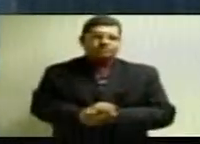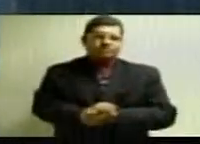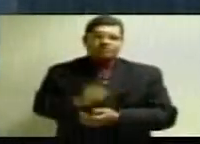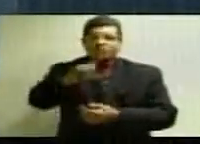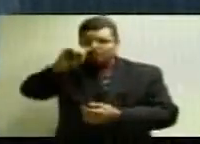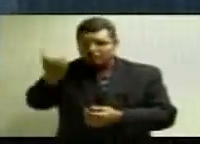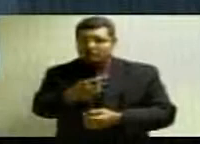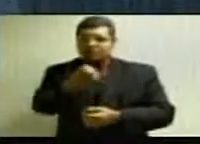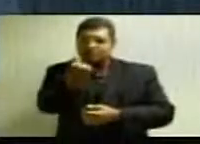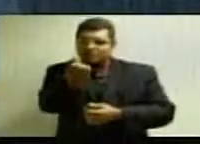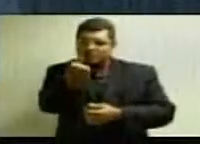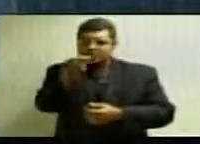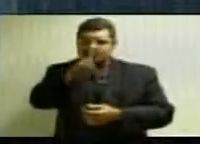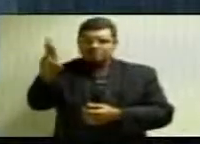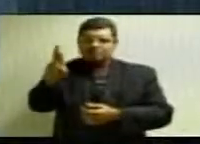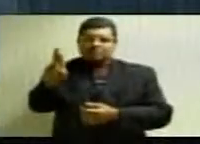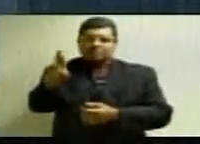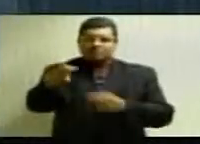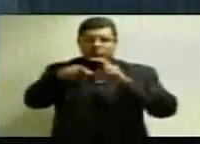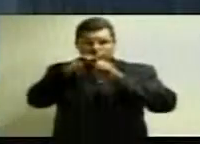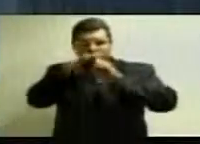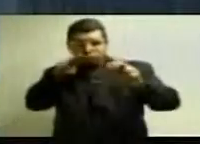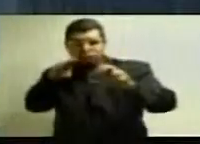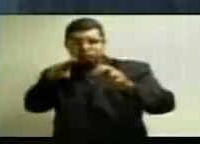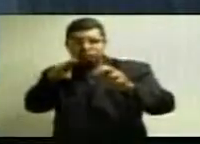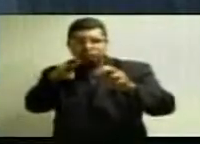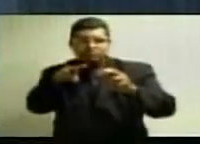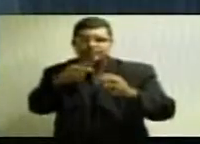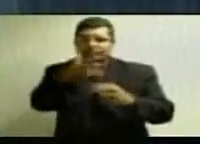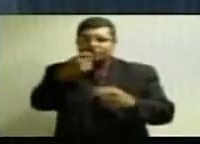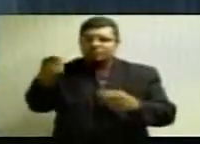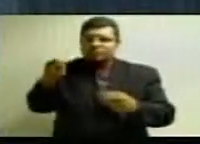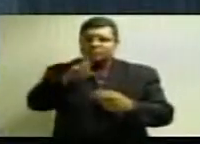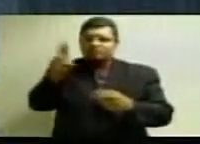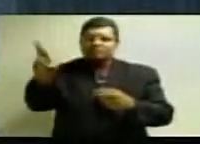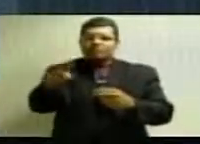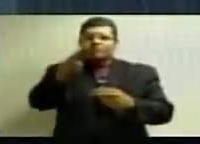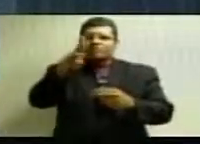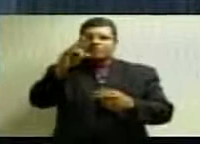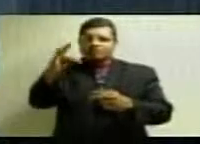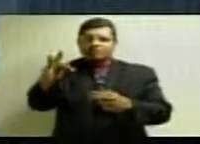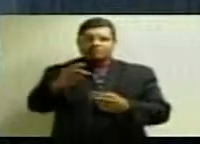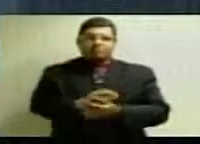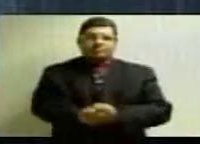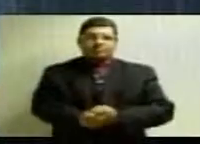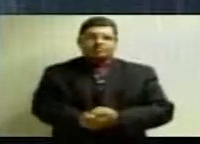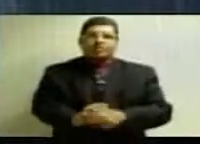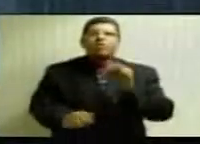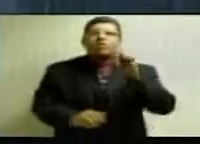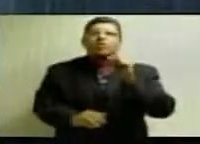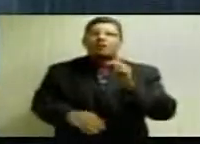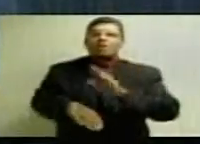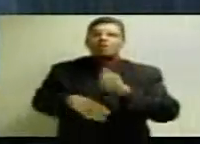1 bilhão e 600 milhões para o monotrilho e 200 milhões de reais para o BRT. O que é